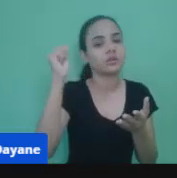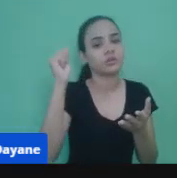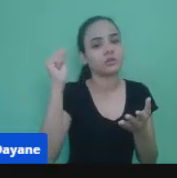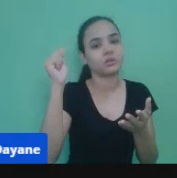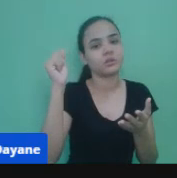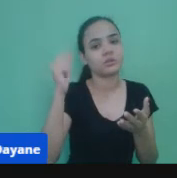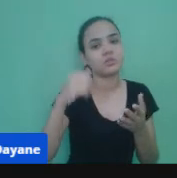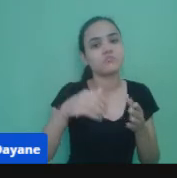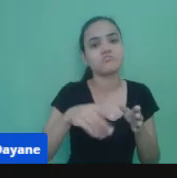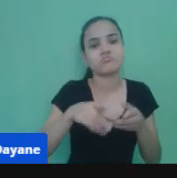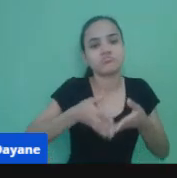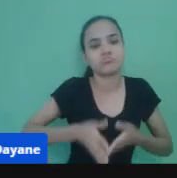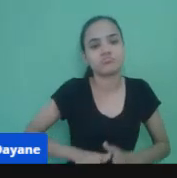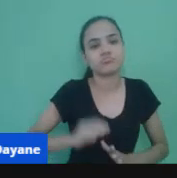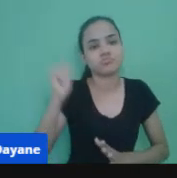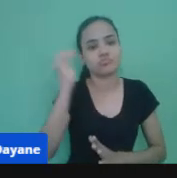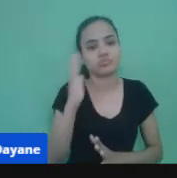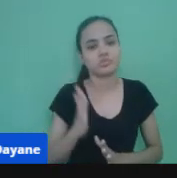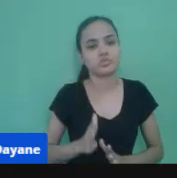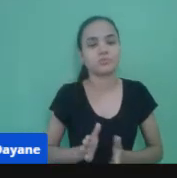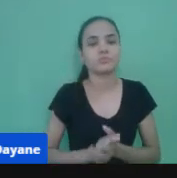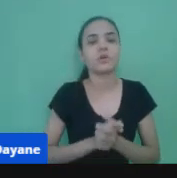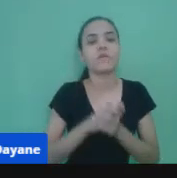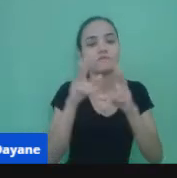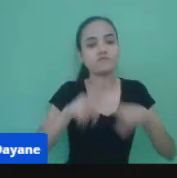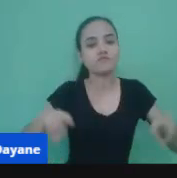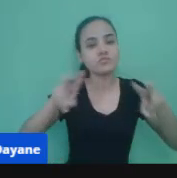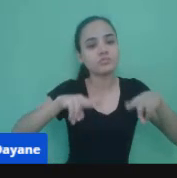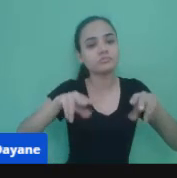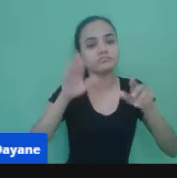seleção, assistir. Ótimo, próximo slide.